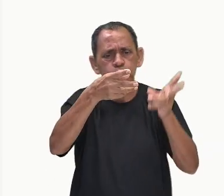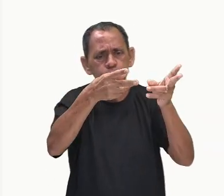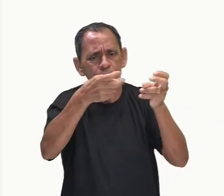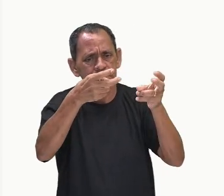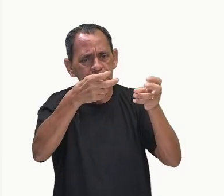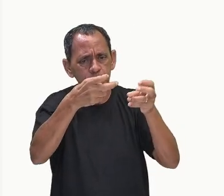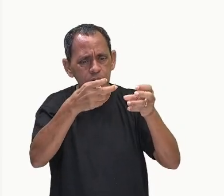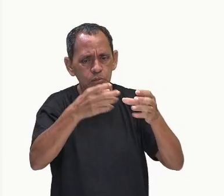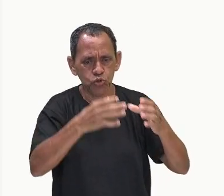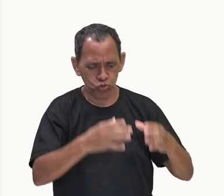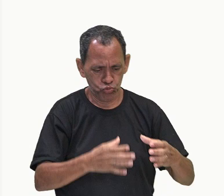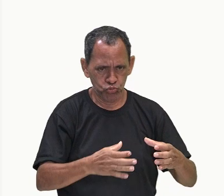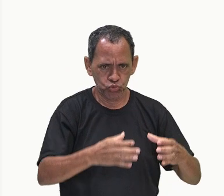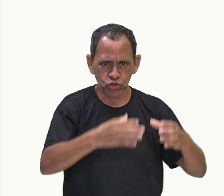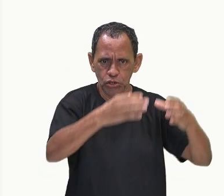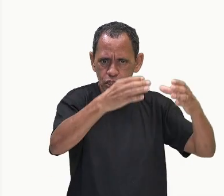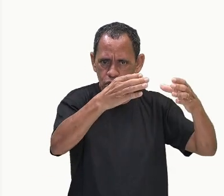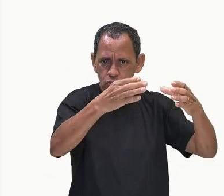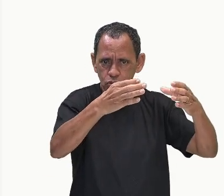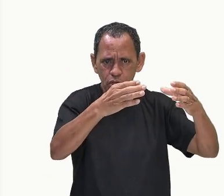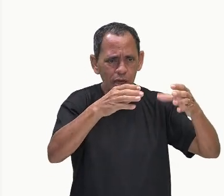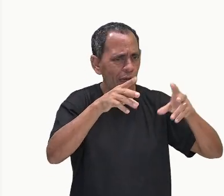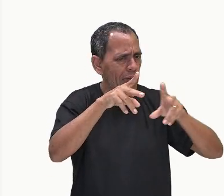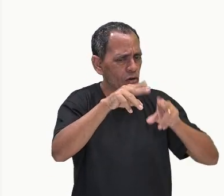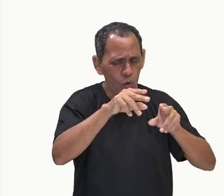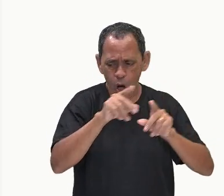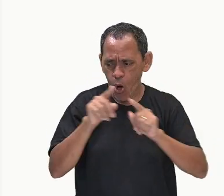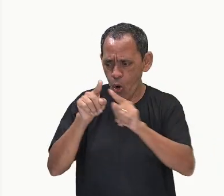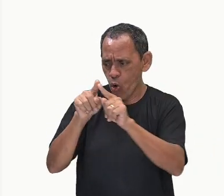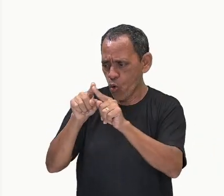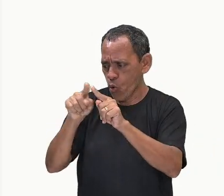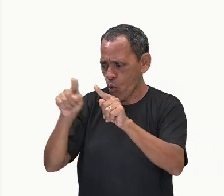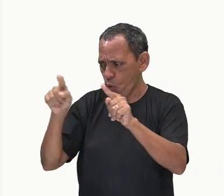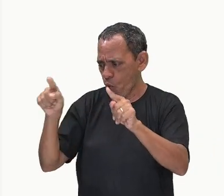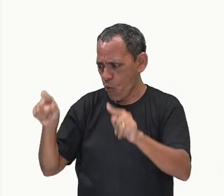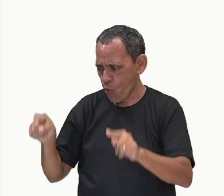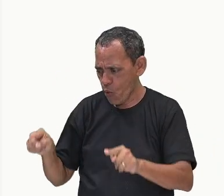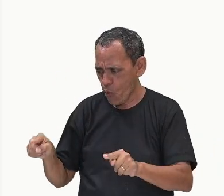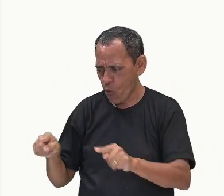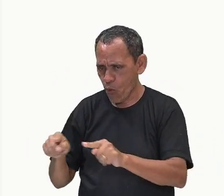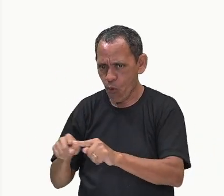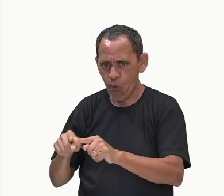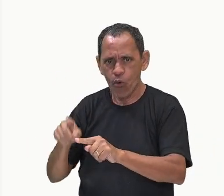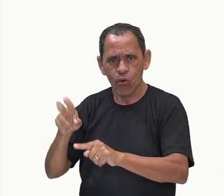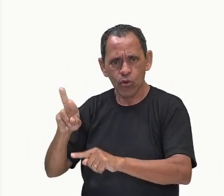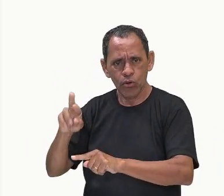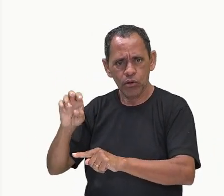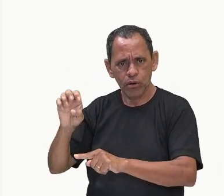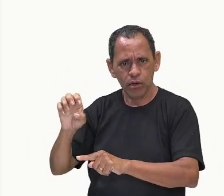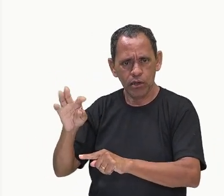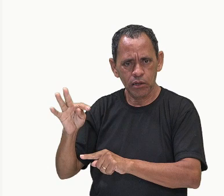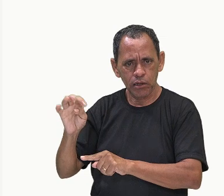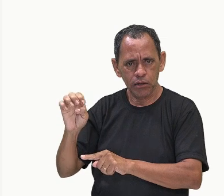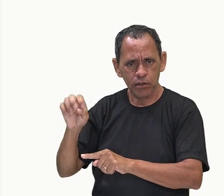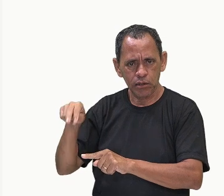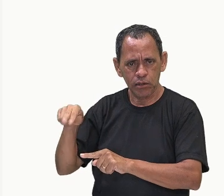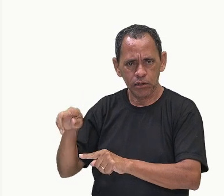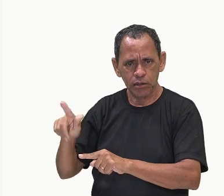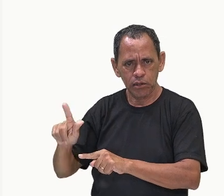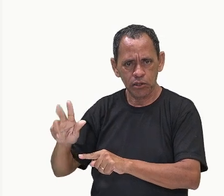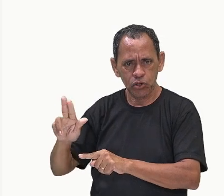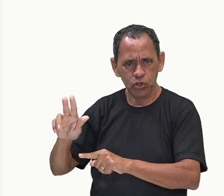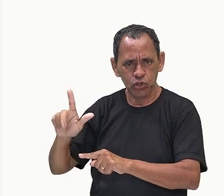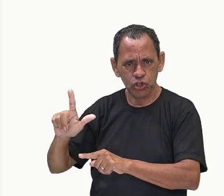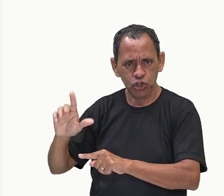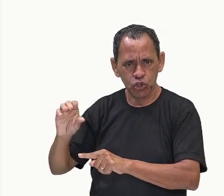a mesma altura que nós temos no retângulo, tá? Então, esse